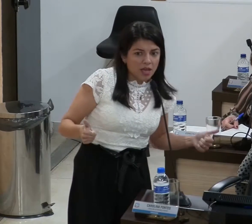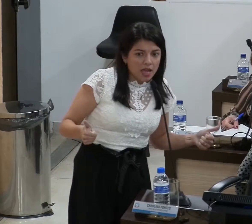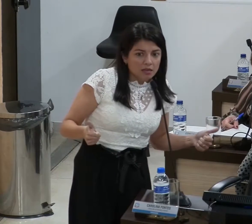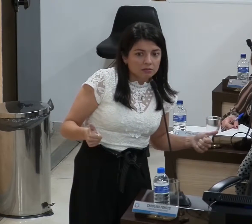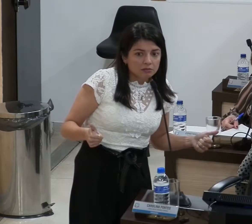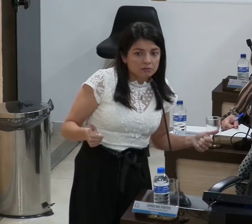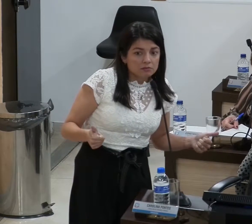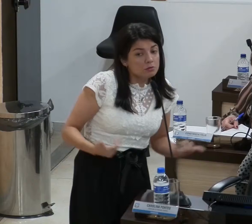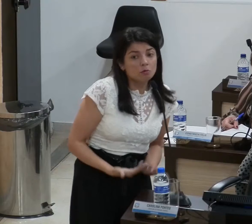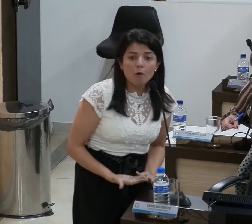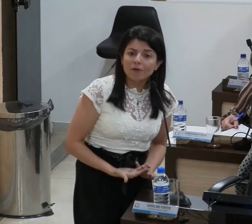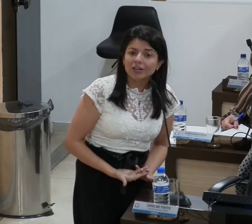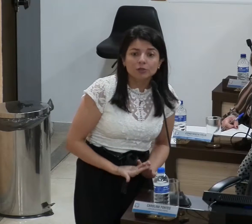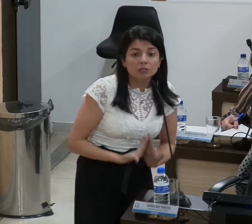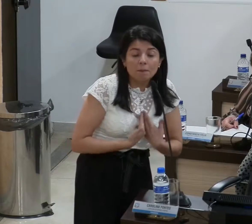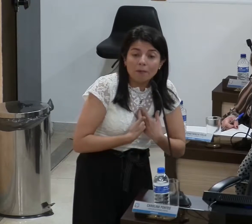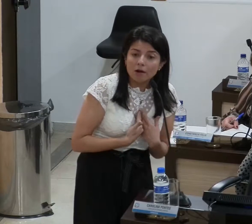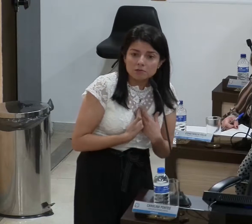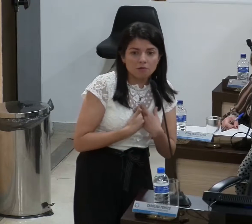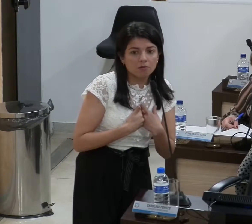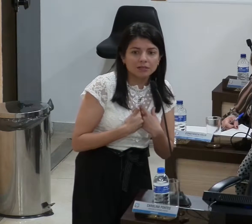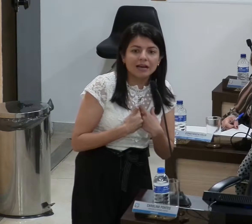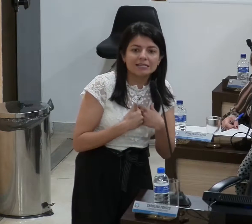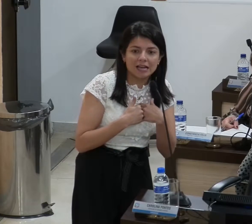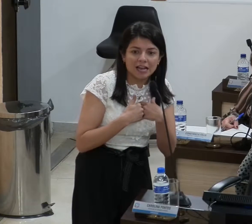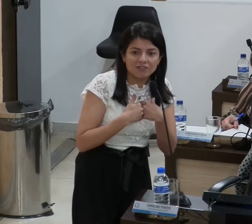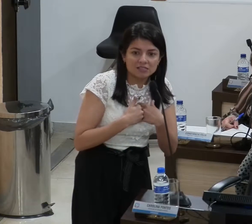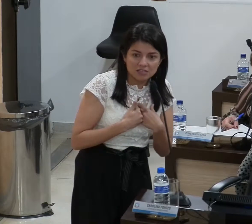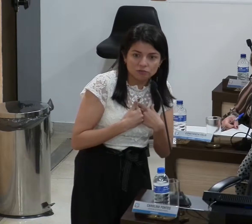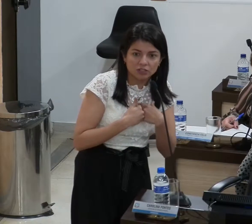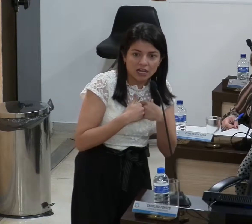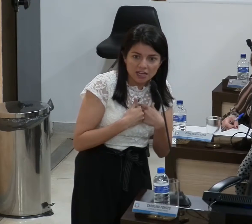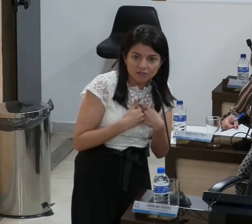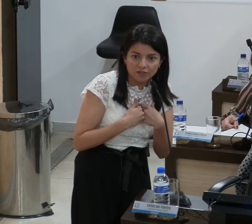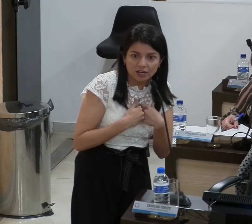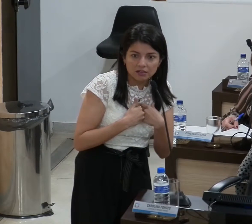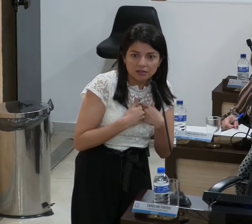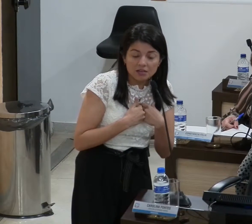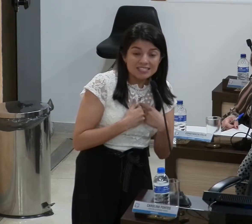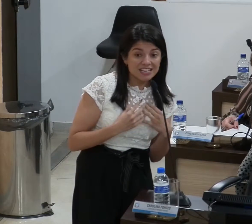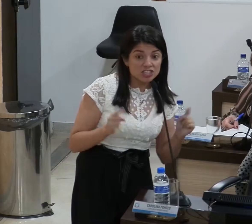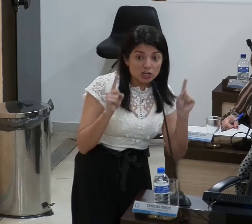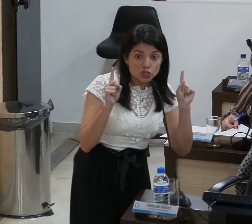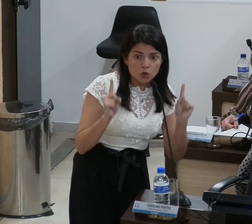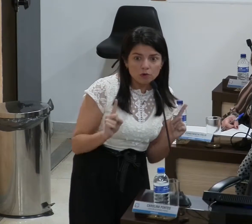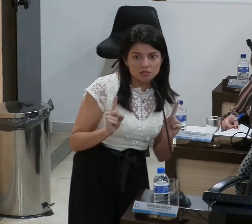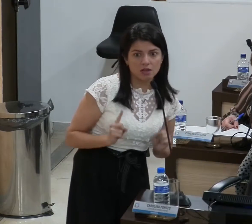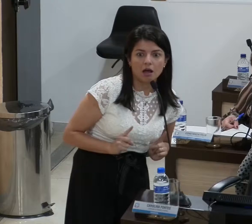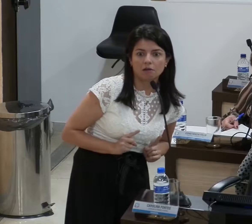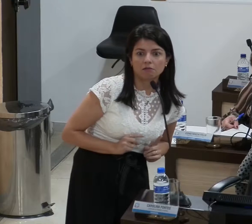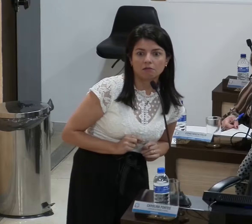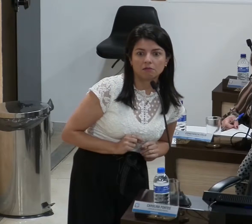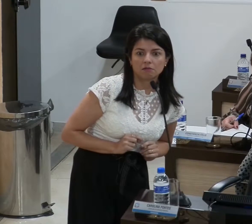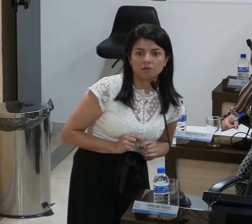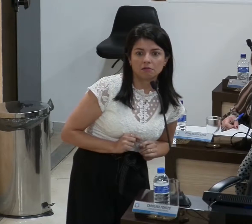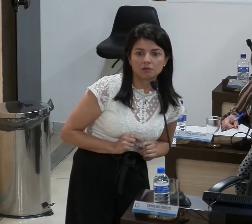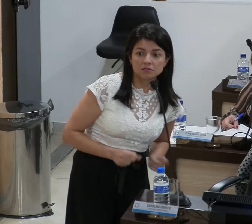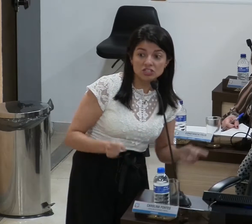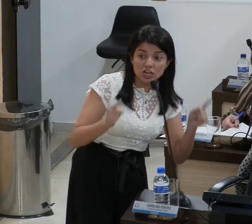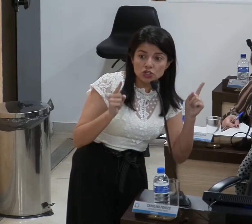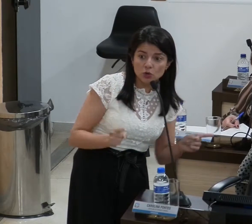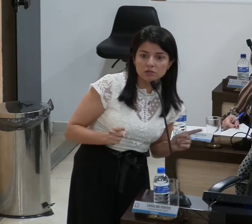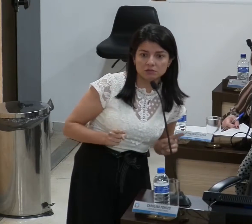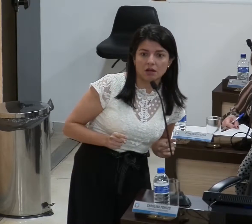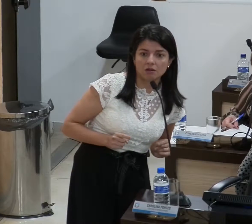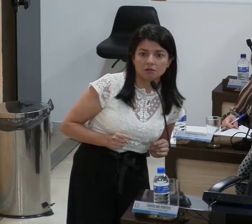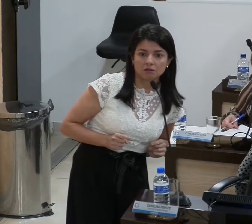tudo ok? Desculpa, vereador, eu não posso concordar que essa elevação de tarifa seja justa.